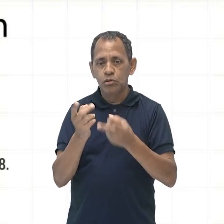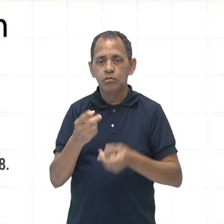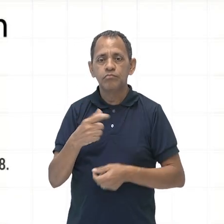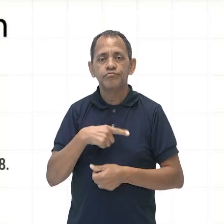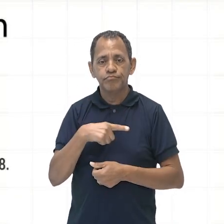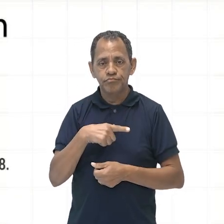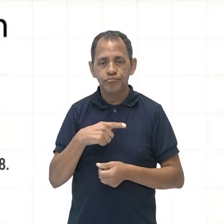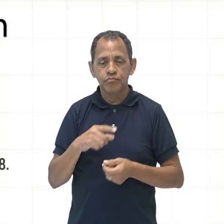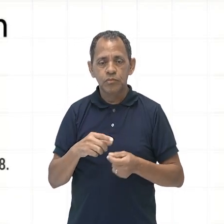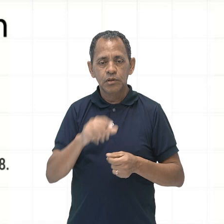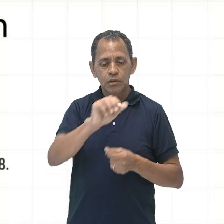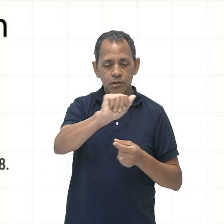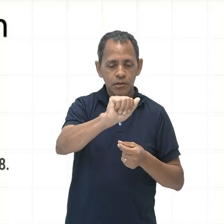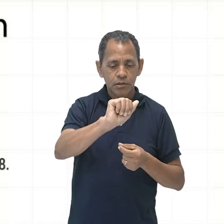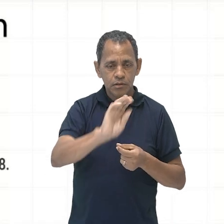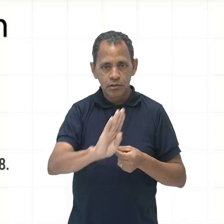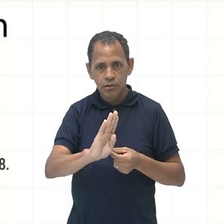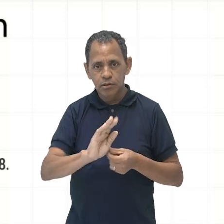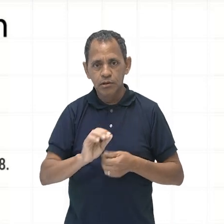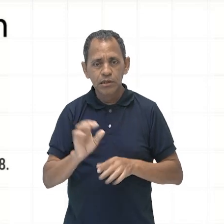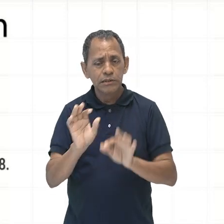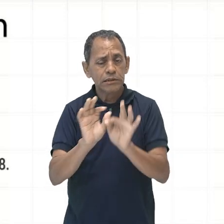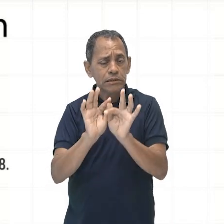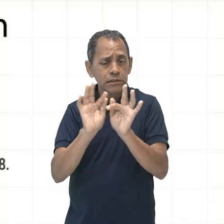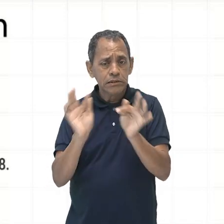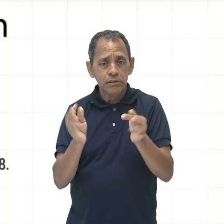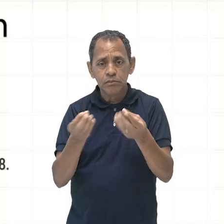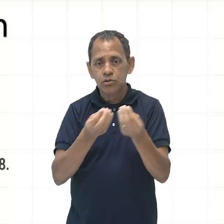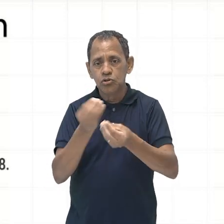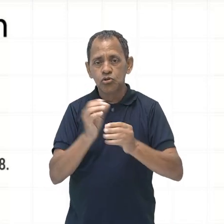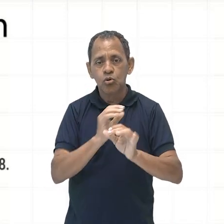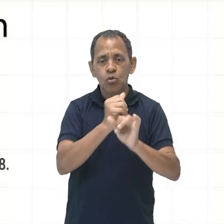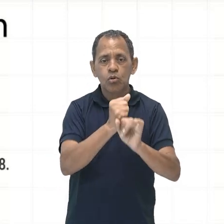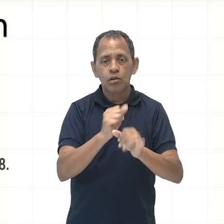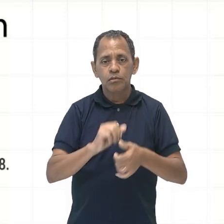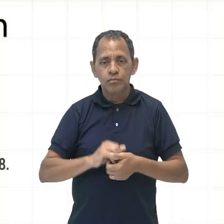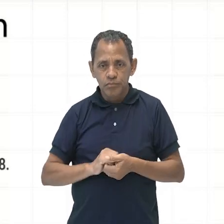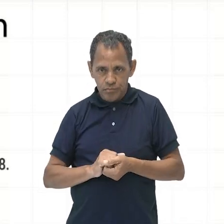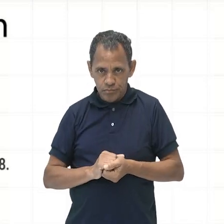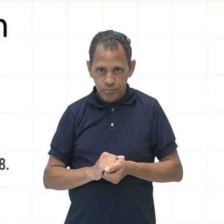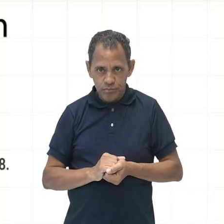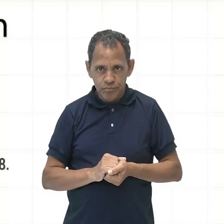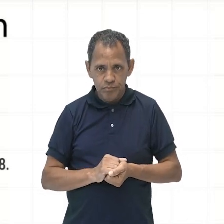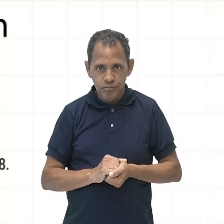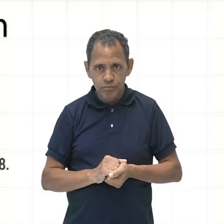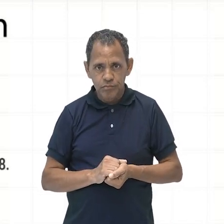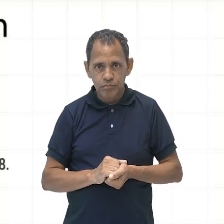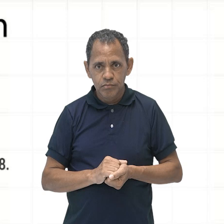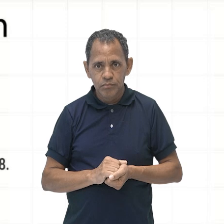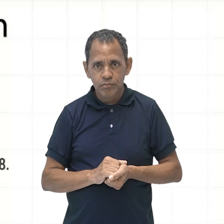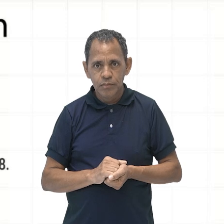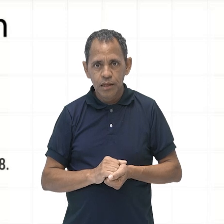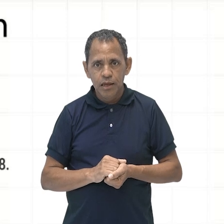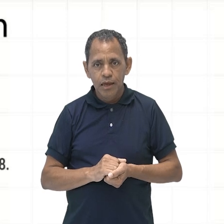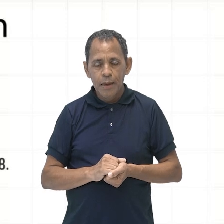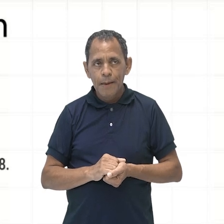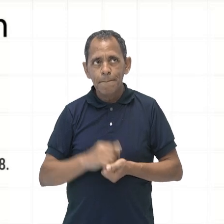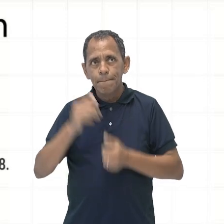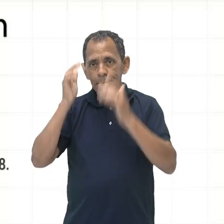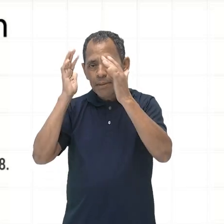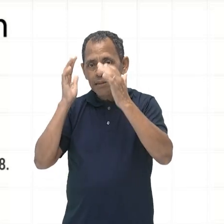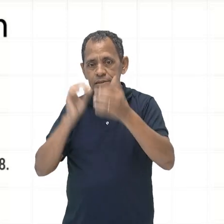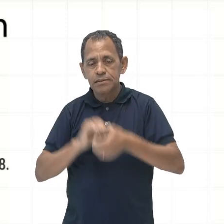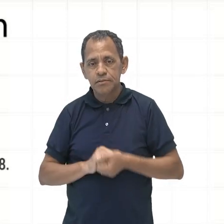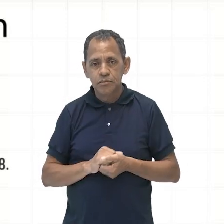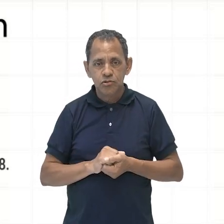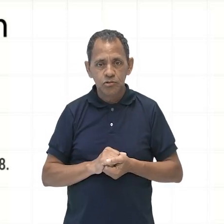B, bem simples de calcular o volume, por quê? Veja só, pense aí numa caixa